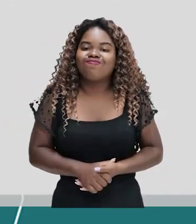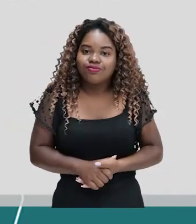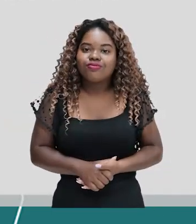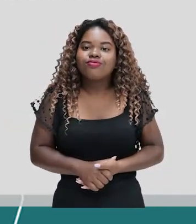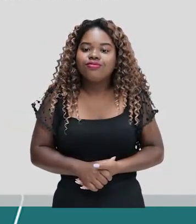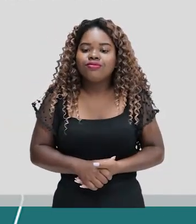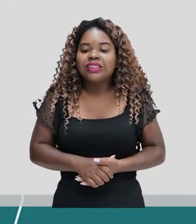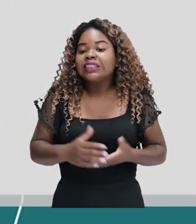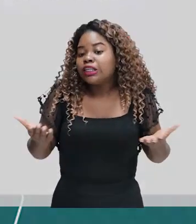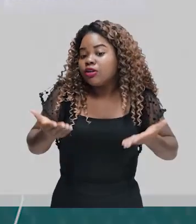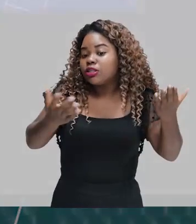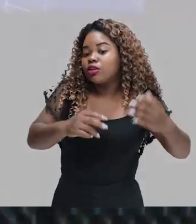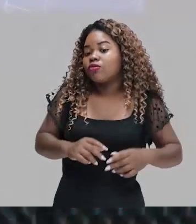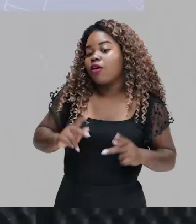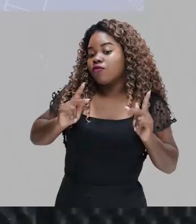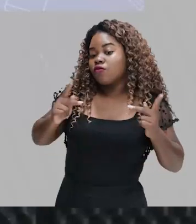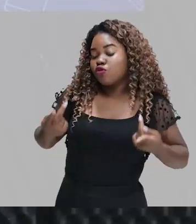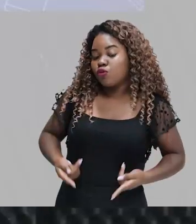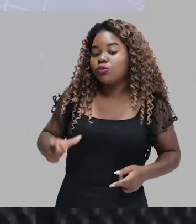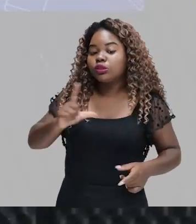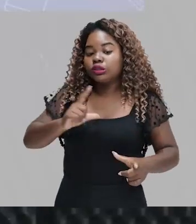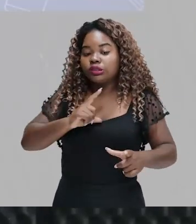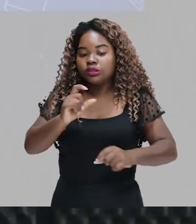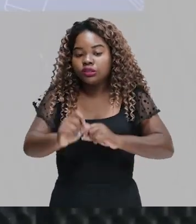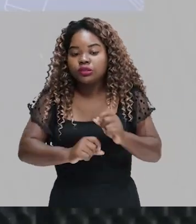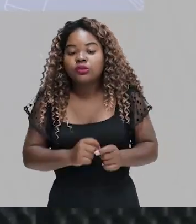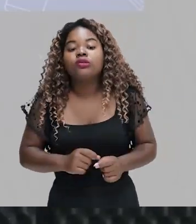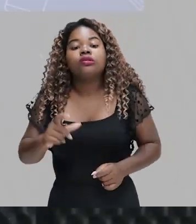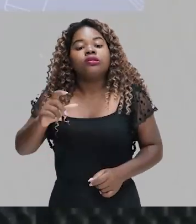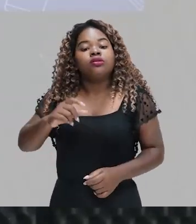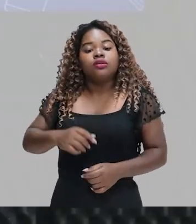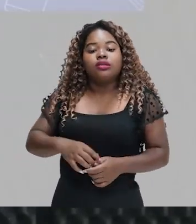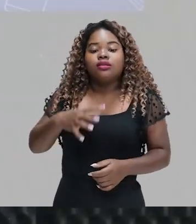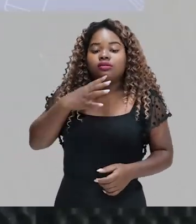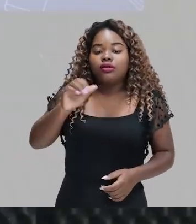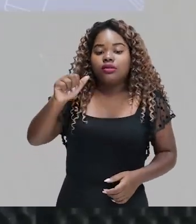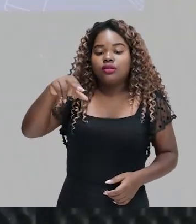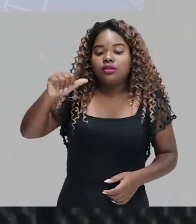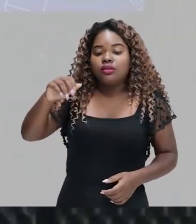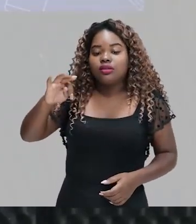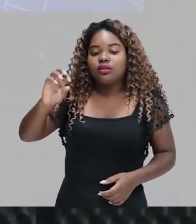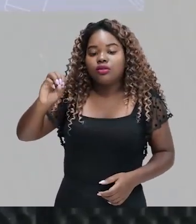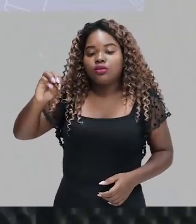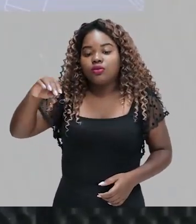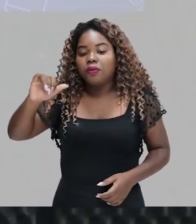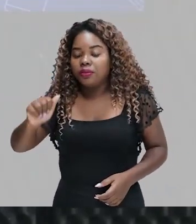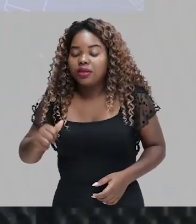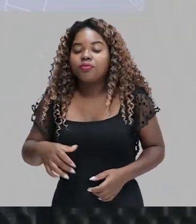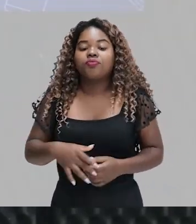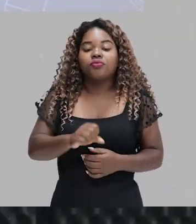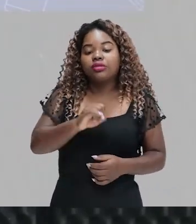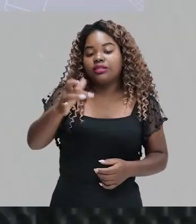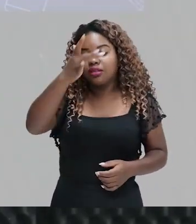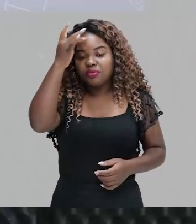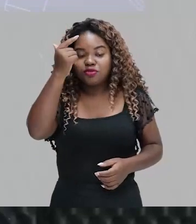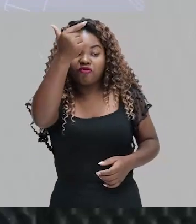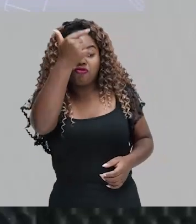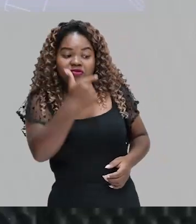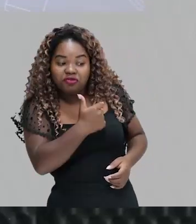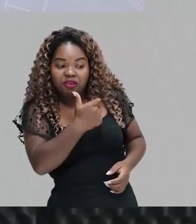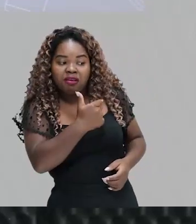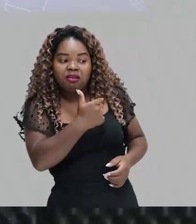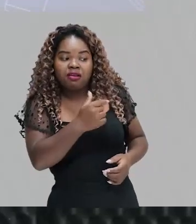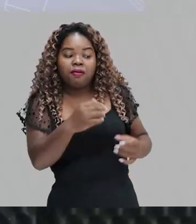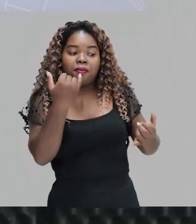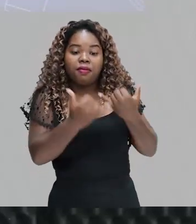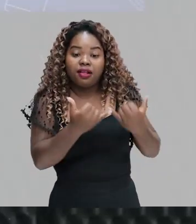ela exaltava o homem, tinha que trabalhar anatomia, porque se a pessoa era feia pra caramba, o conceito de beleza ou de estética é muito relativo, tinha que